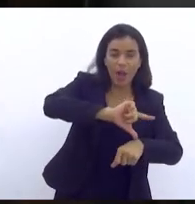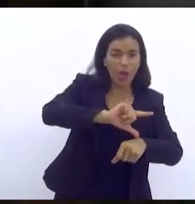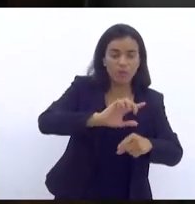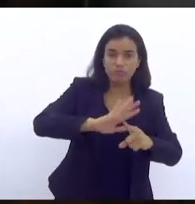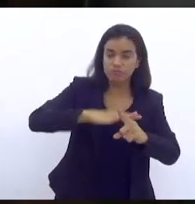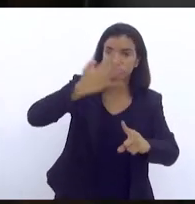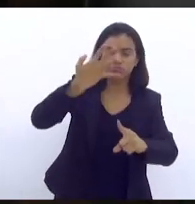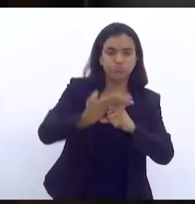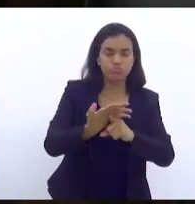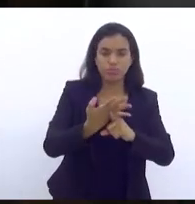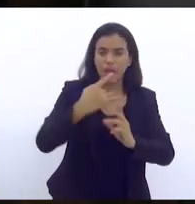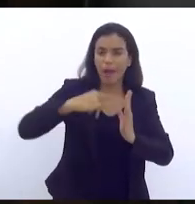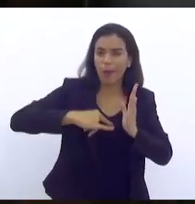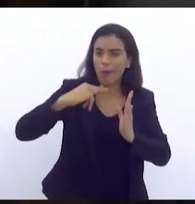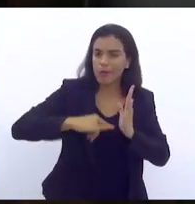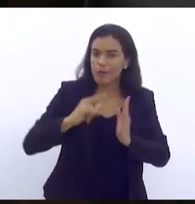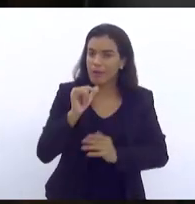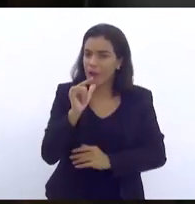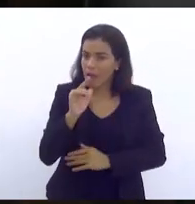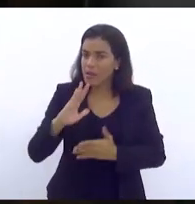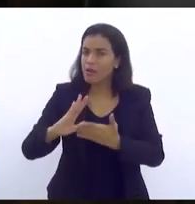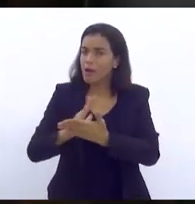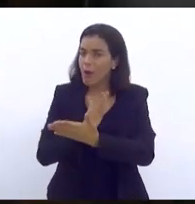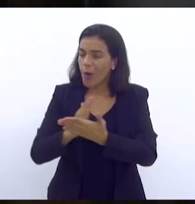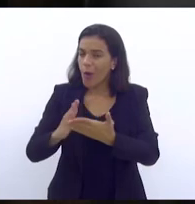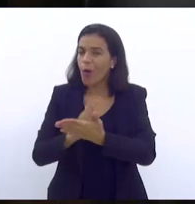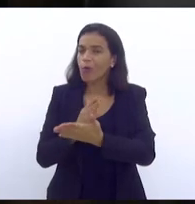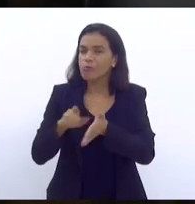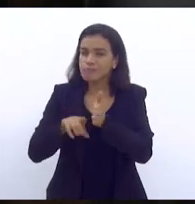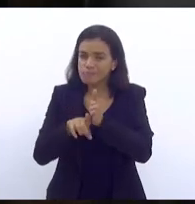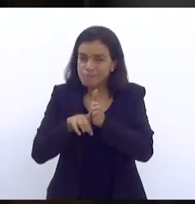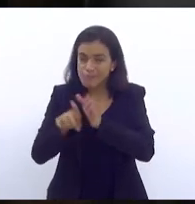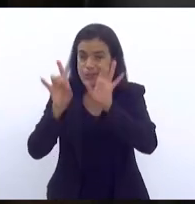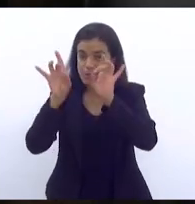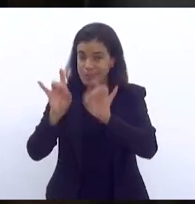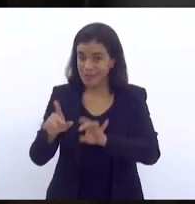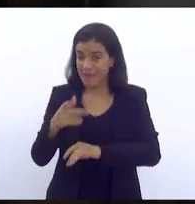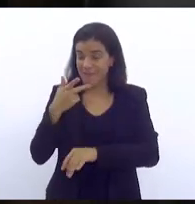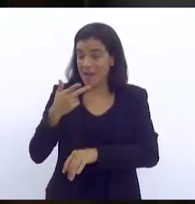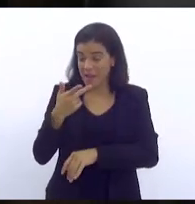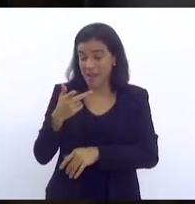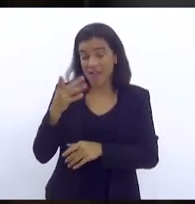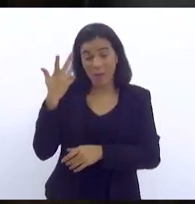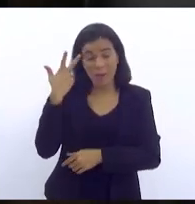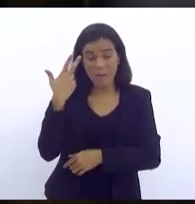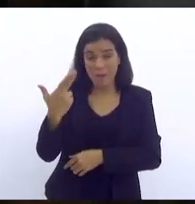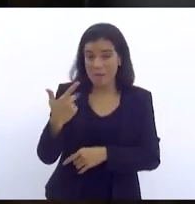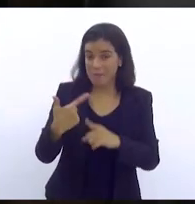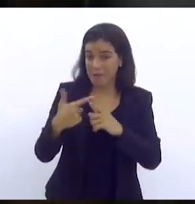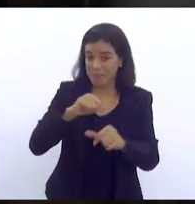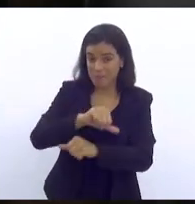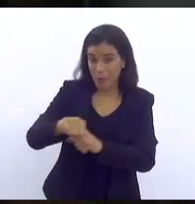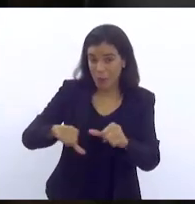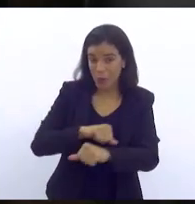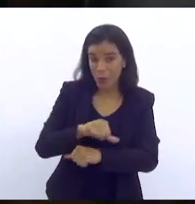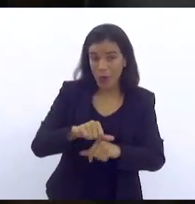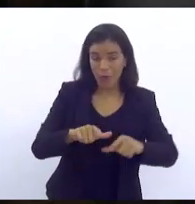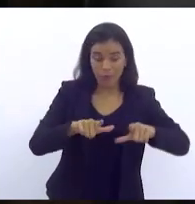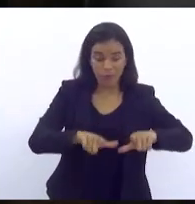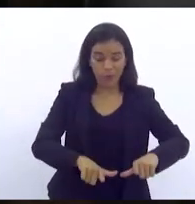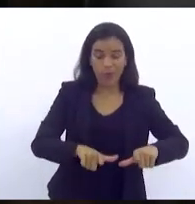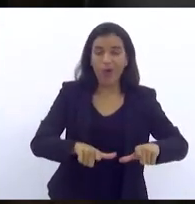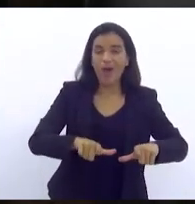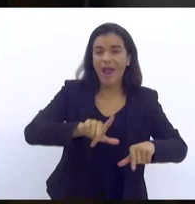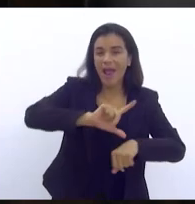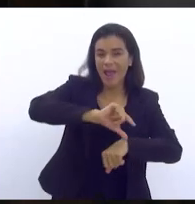água alguns especialistas vão afirmar que isso é normal com a mudança de hidrômetro mas é possível atestar que em alguns lugares